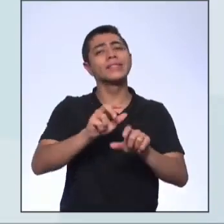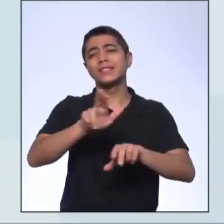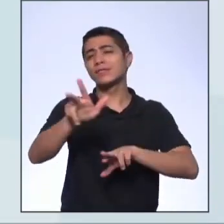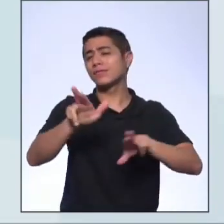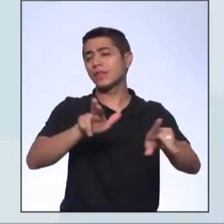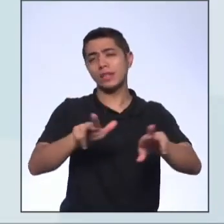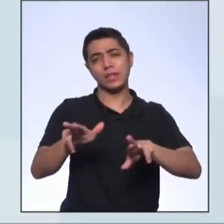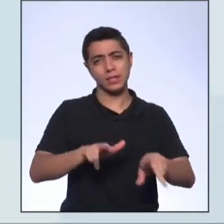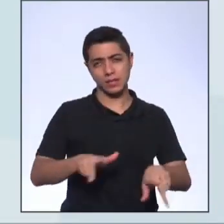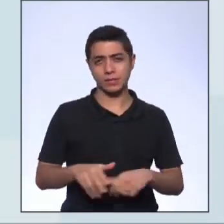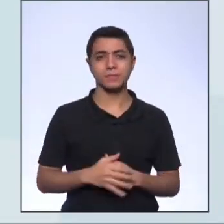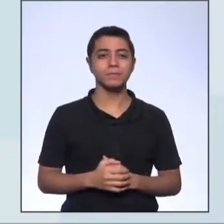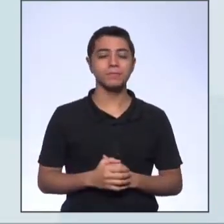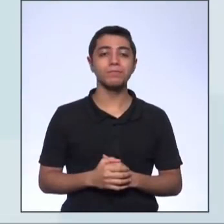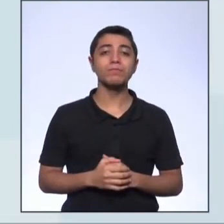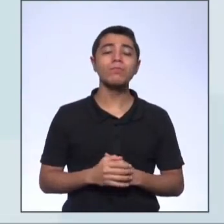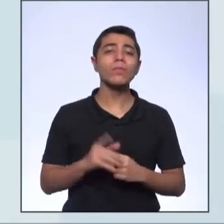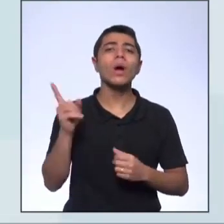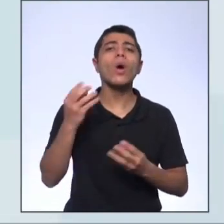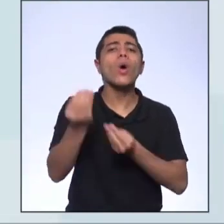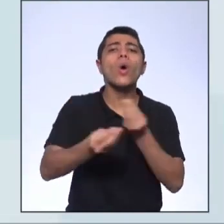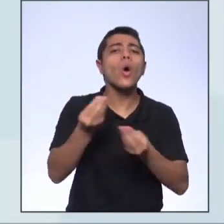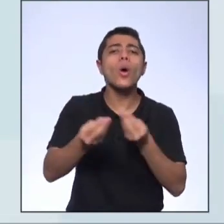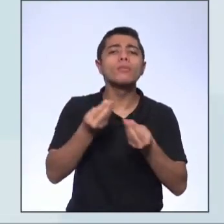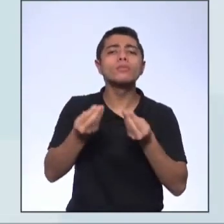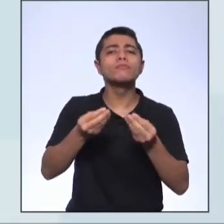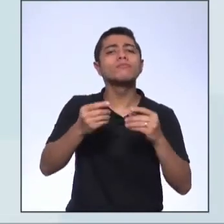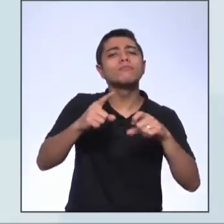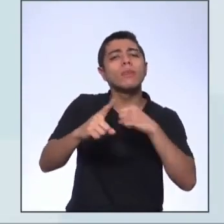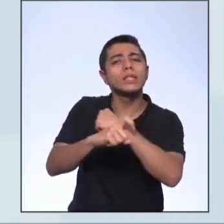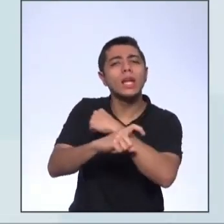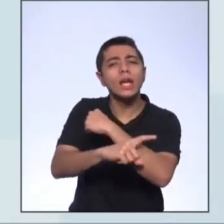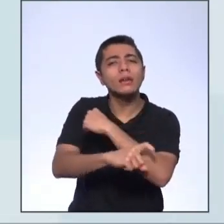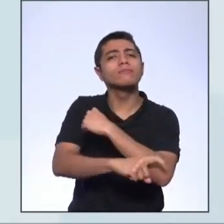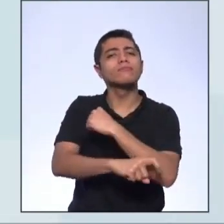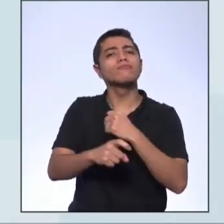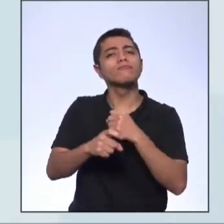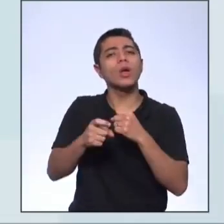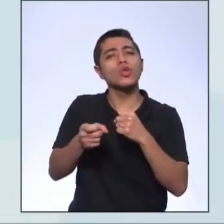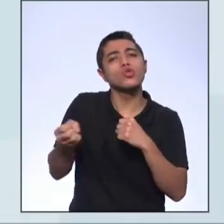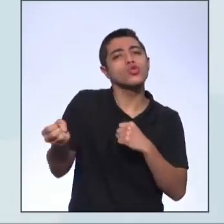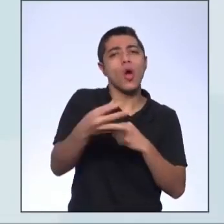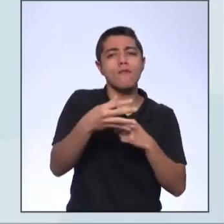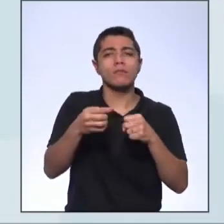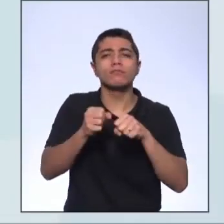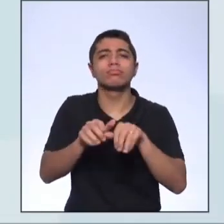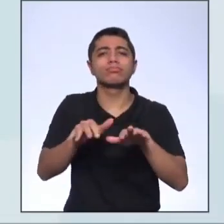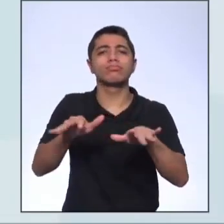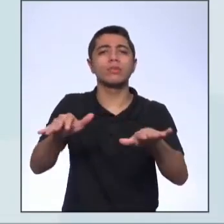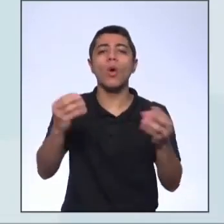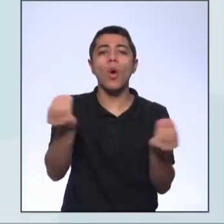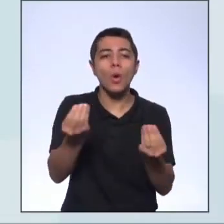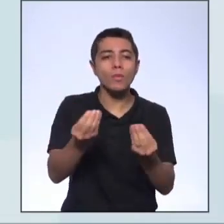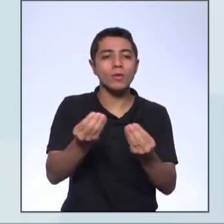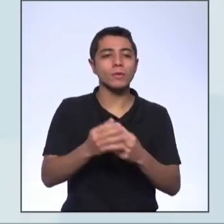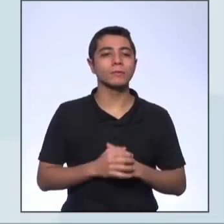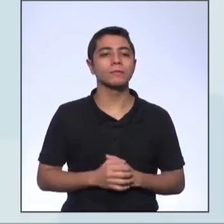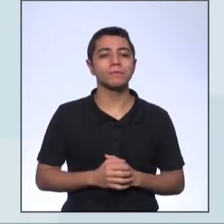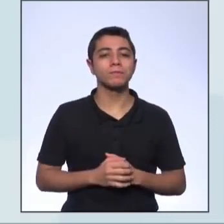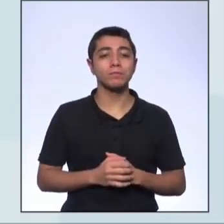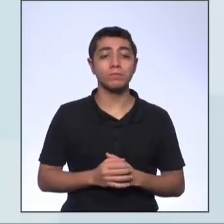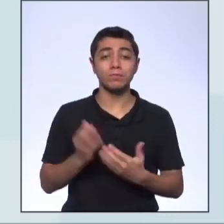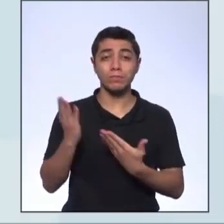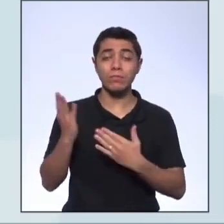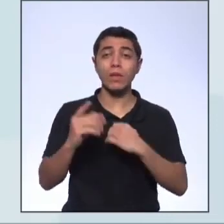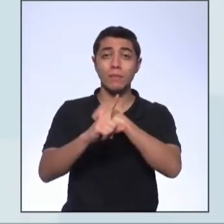é de forma assexuada por bipartição ou cisparidade, tá? Então, a gente tem aí o quê? Uma bactéria que